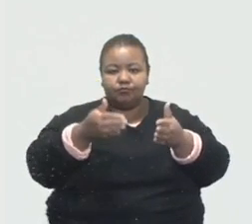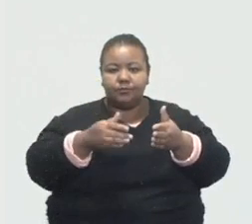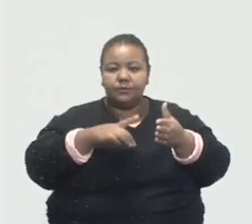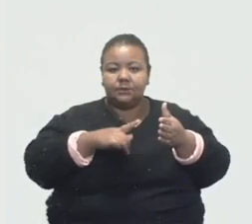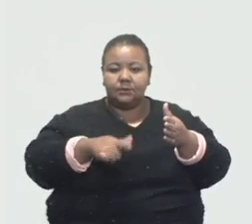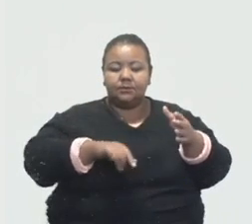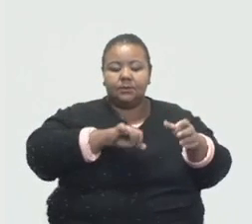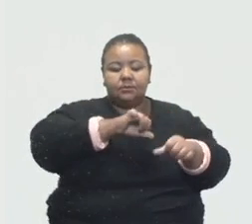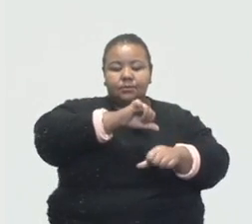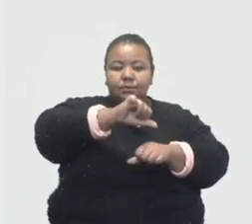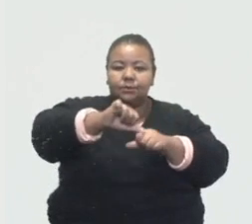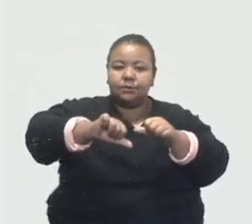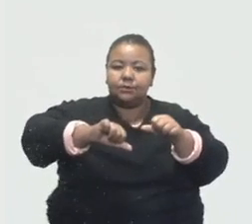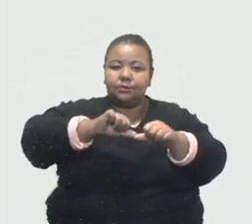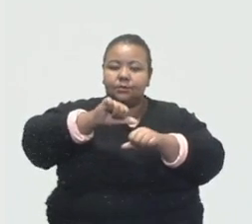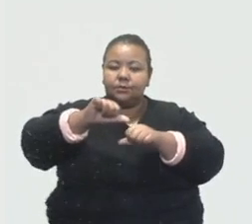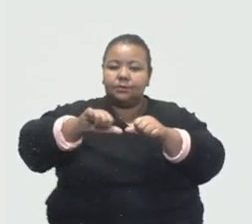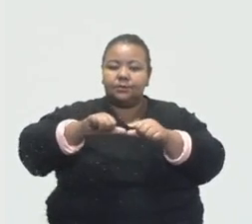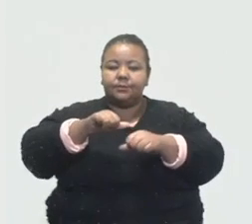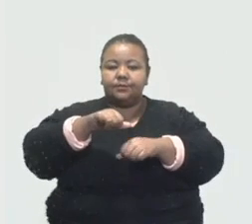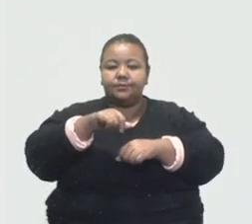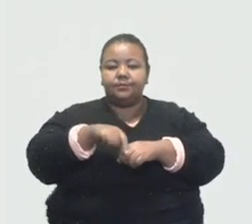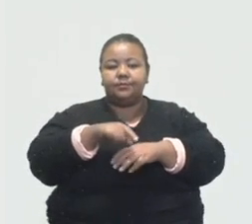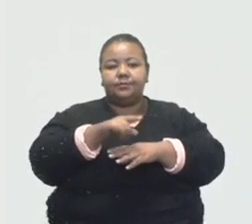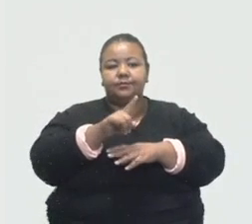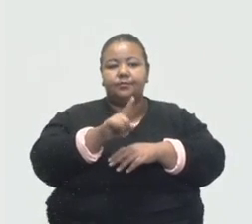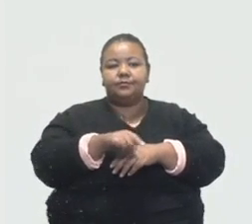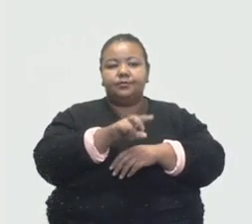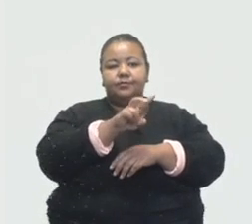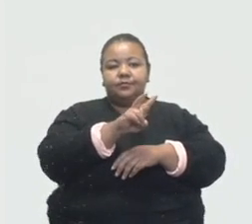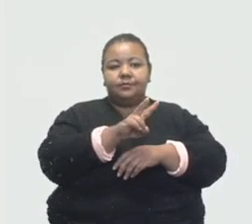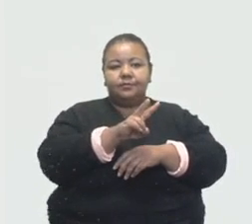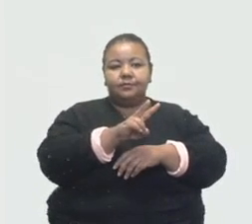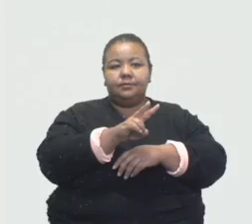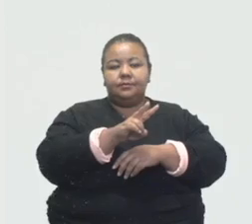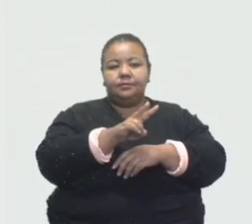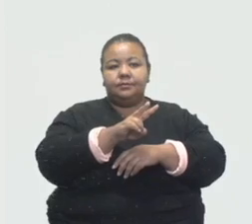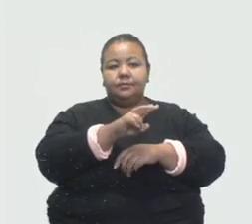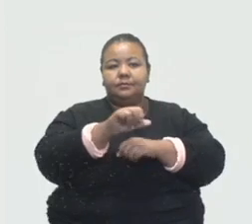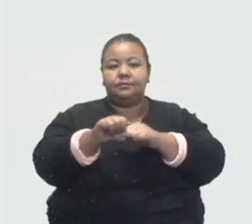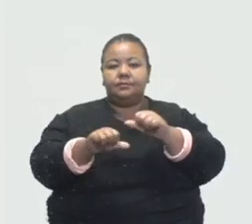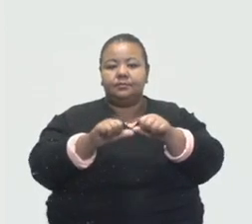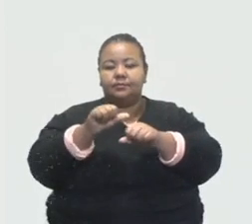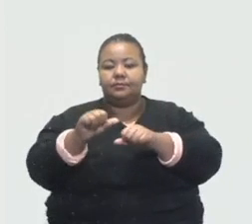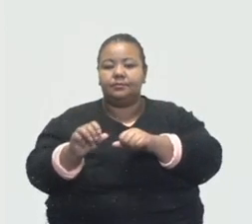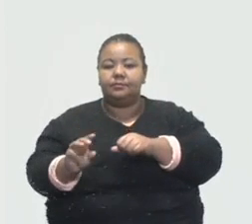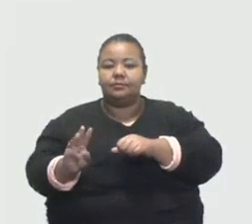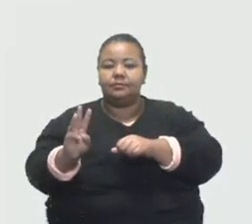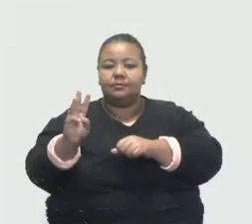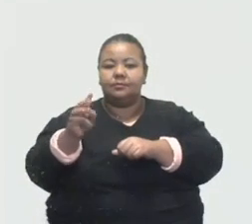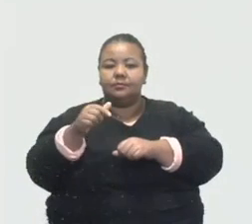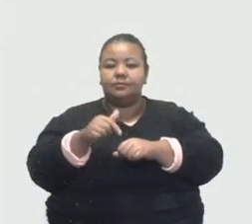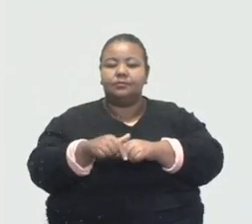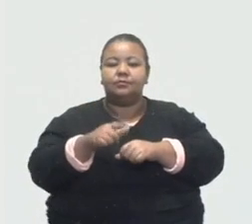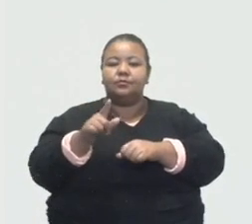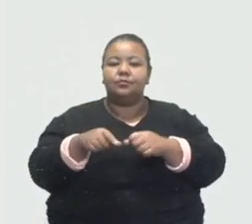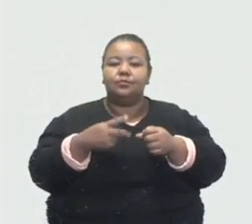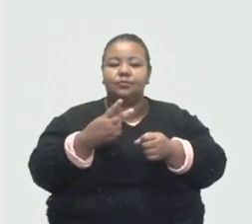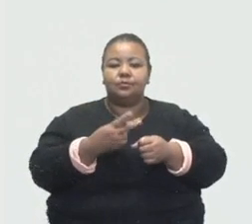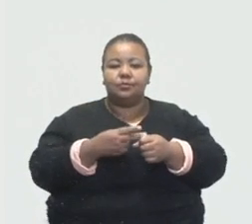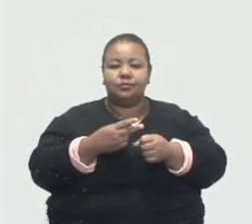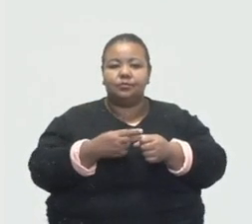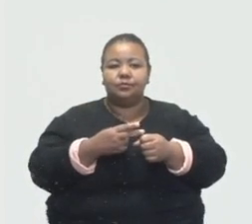uma transformação dada de V em W, o nosso